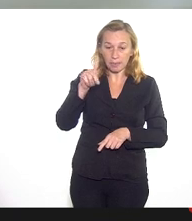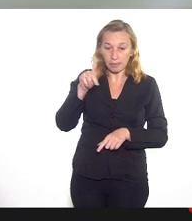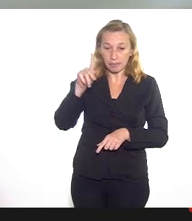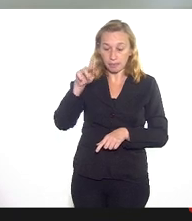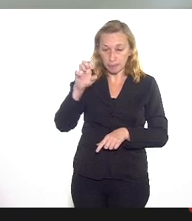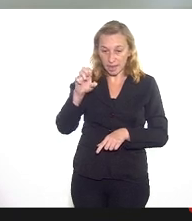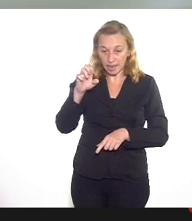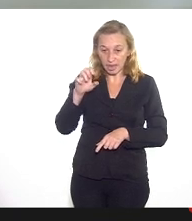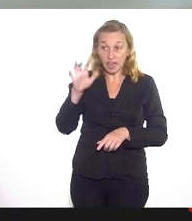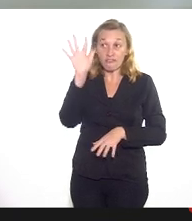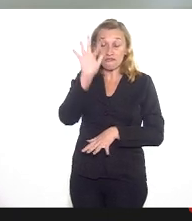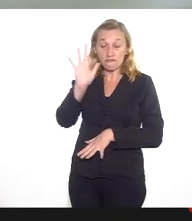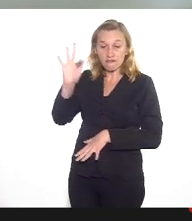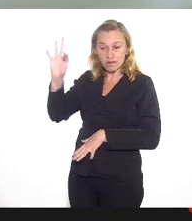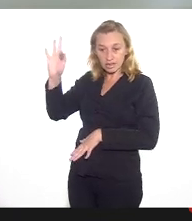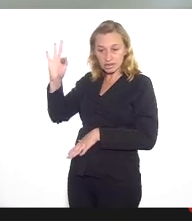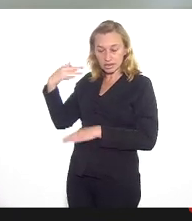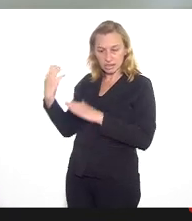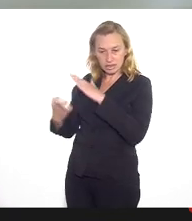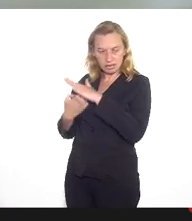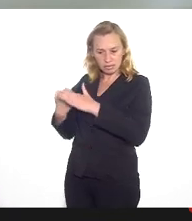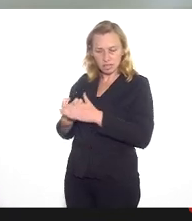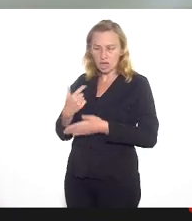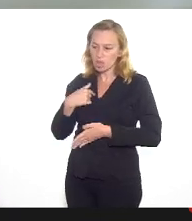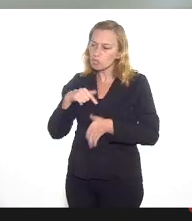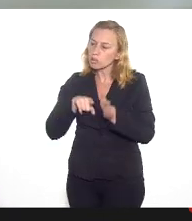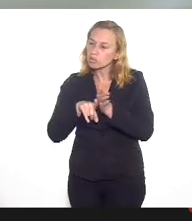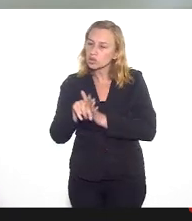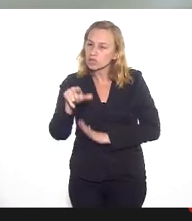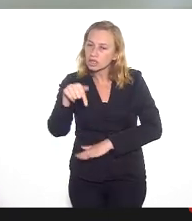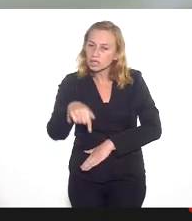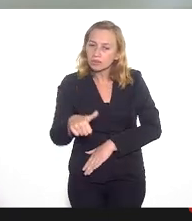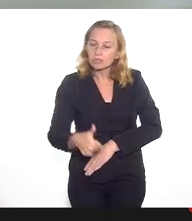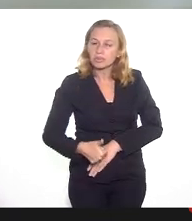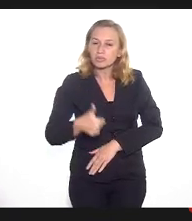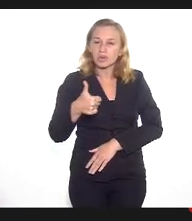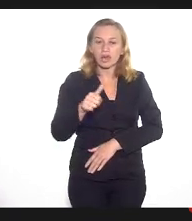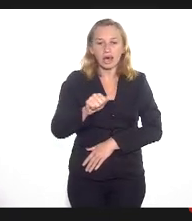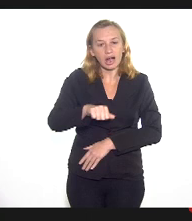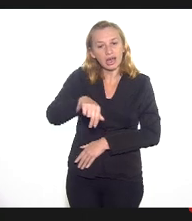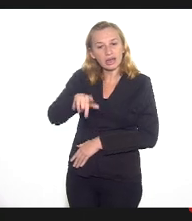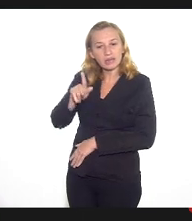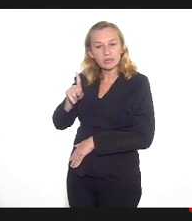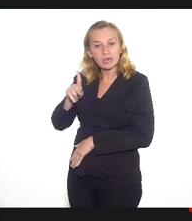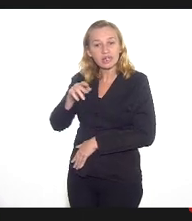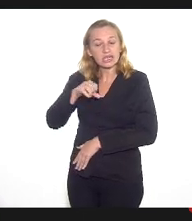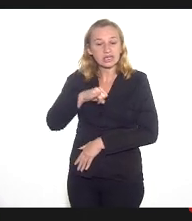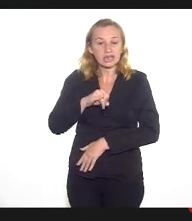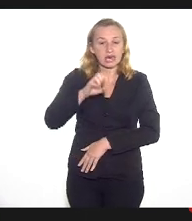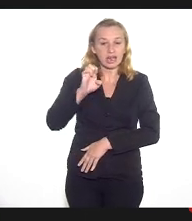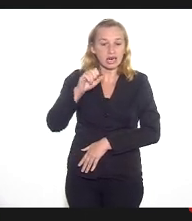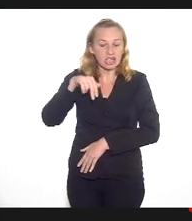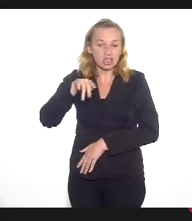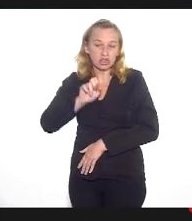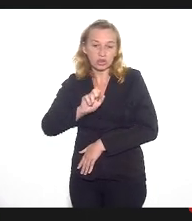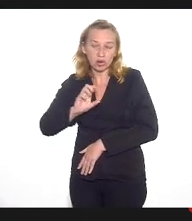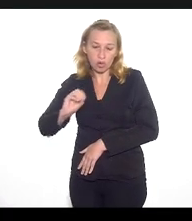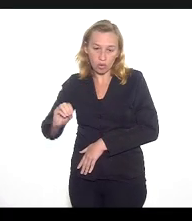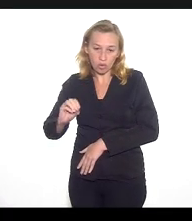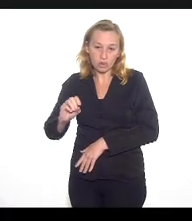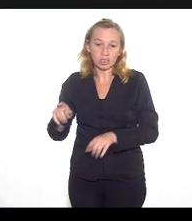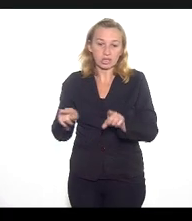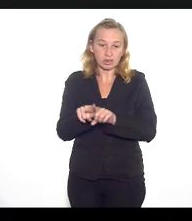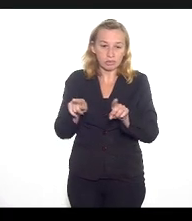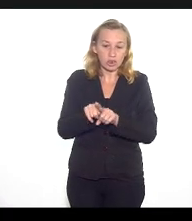francesa, salvo de memória. Então, eu estou perguntando aqui, primeiro a ANP, se a Equinor e a Total